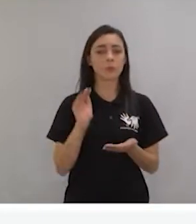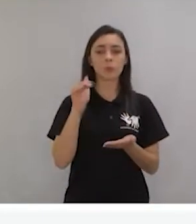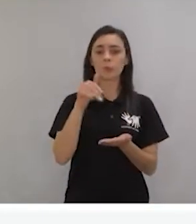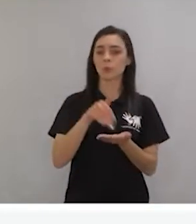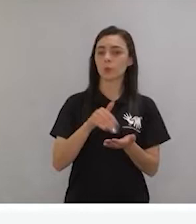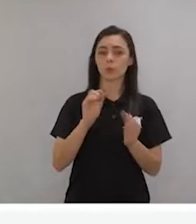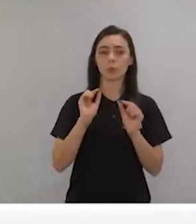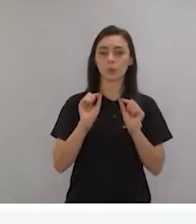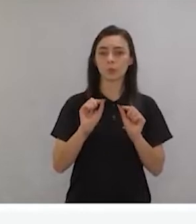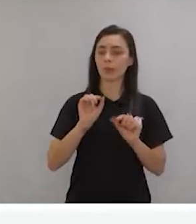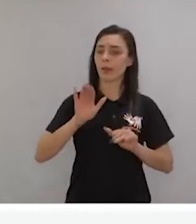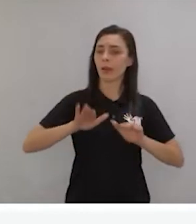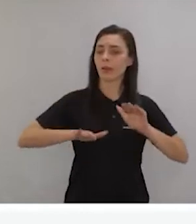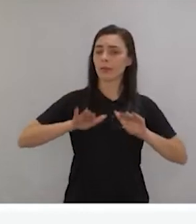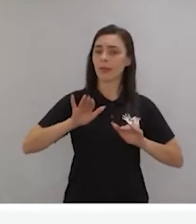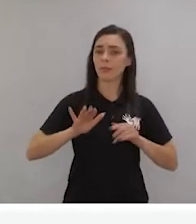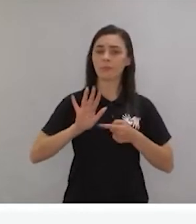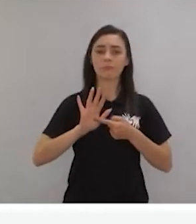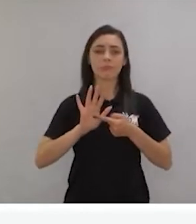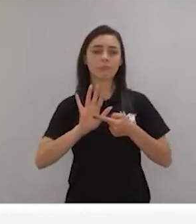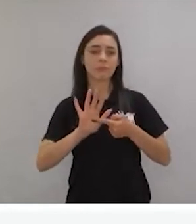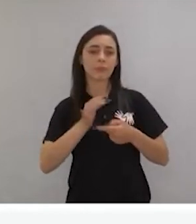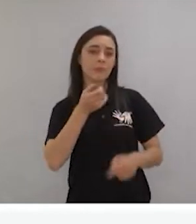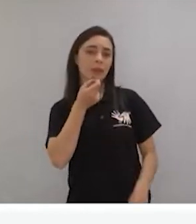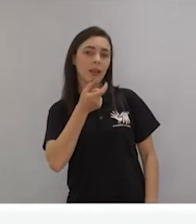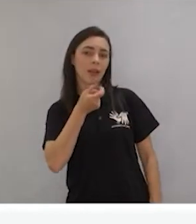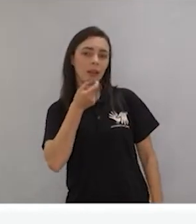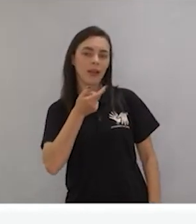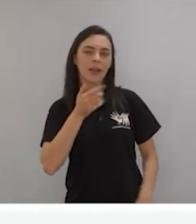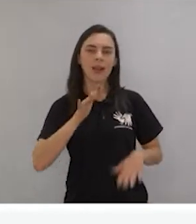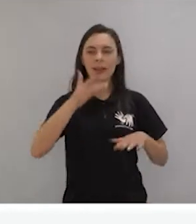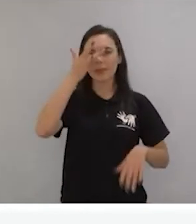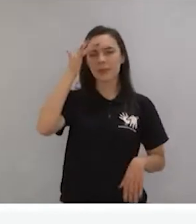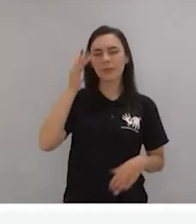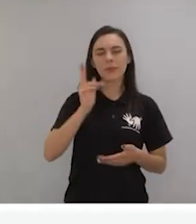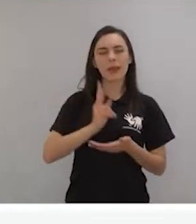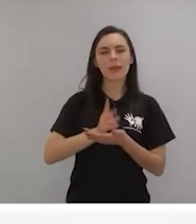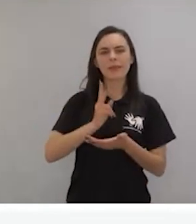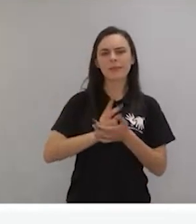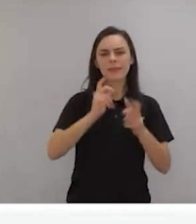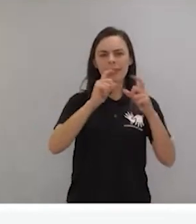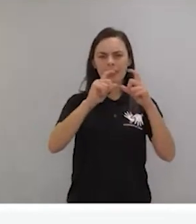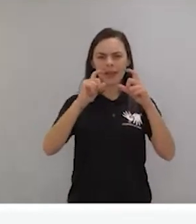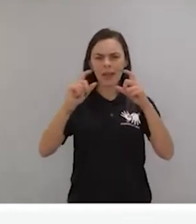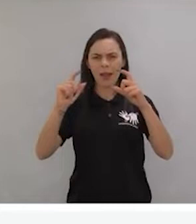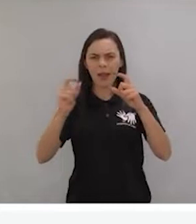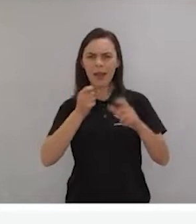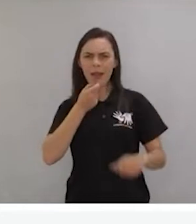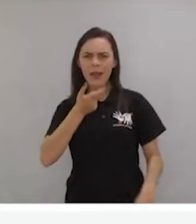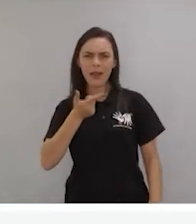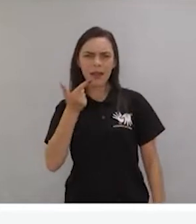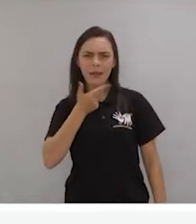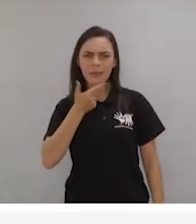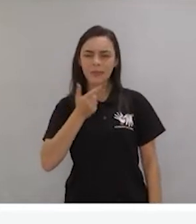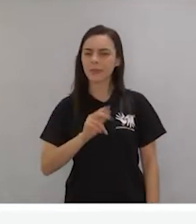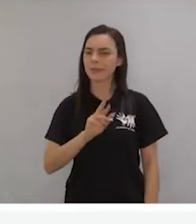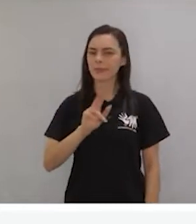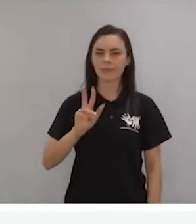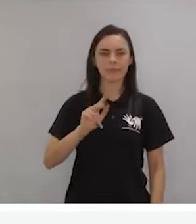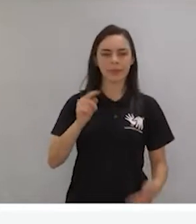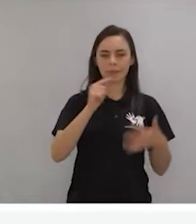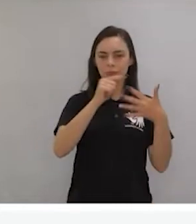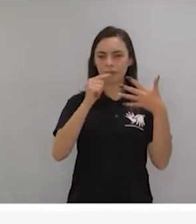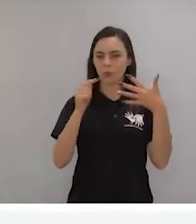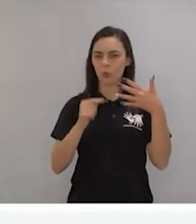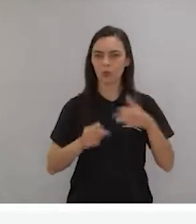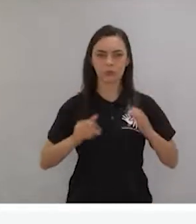E aqui, por último, também pode ser de humor. Normalmente, as pessoas acham que toda tirinha fala só de humor, mas ela fala